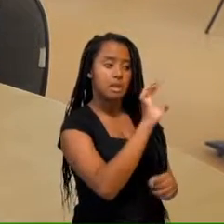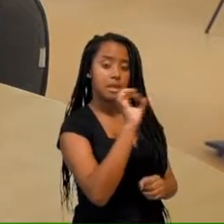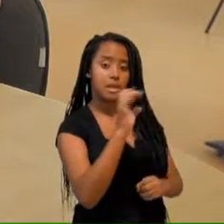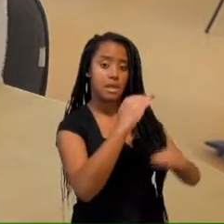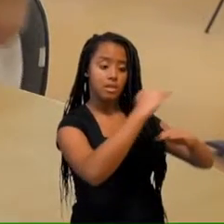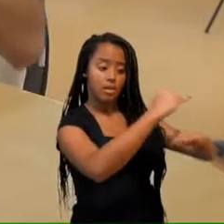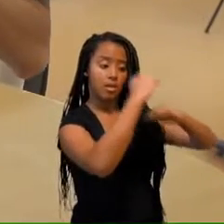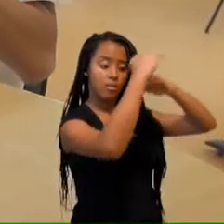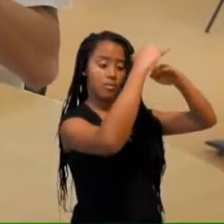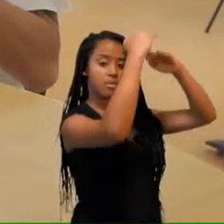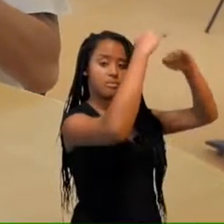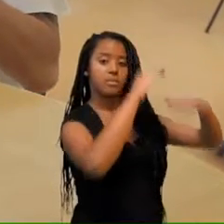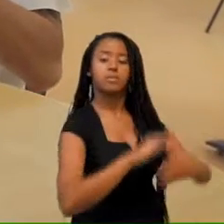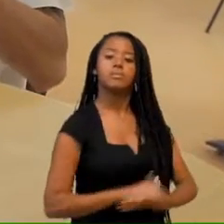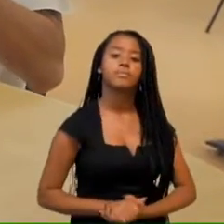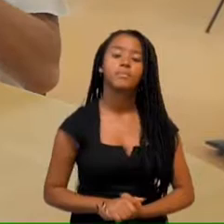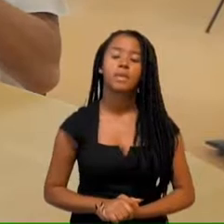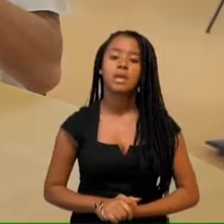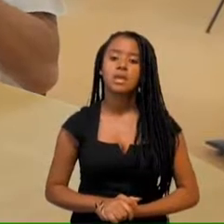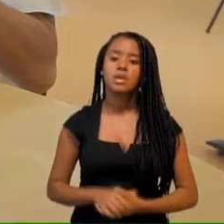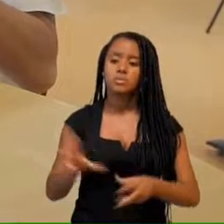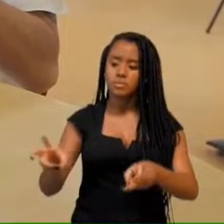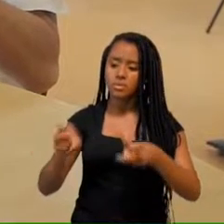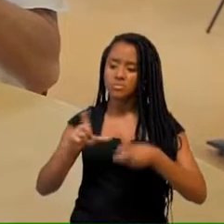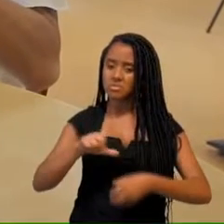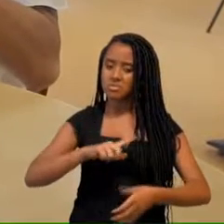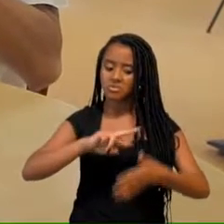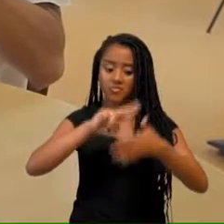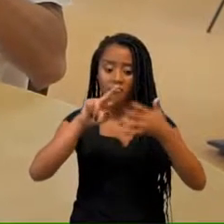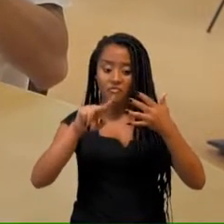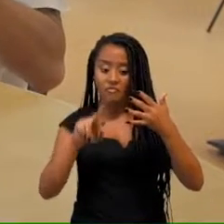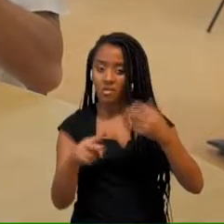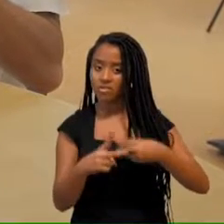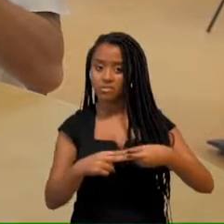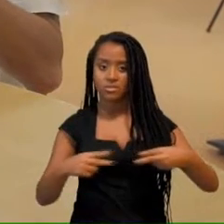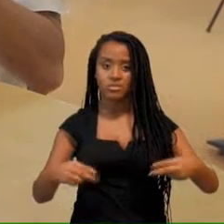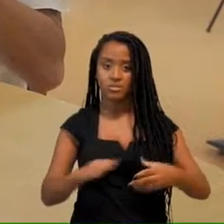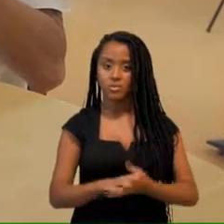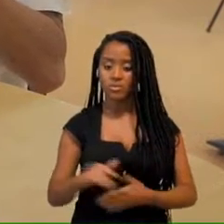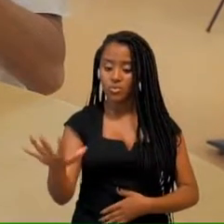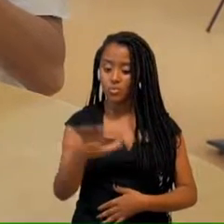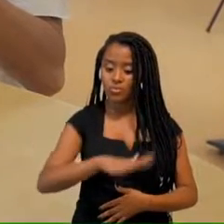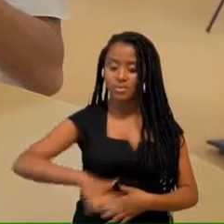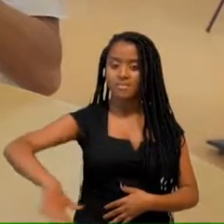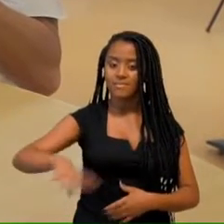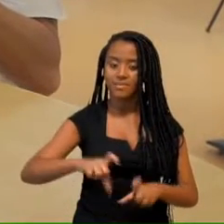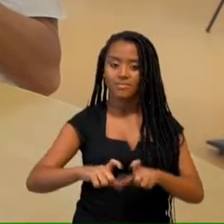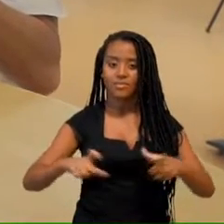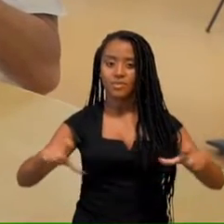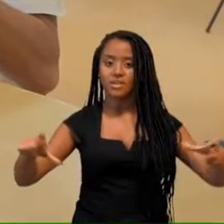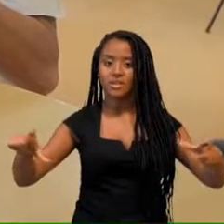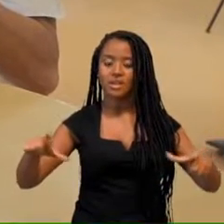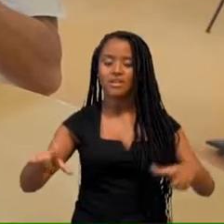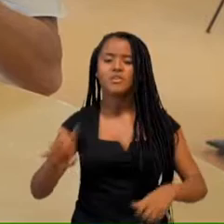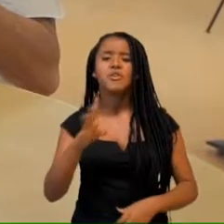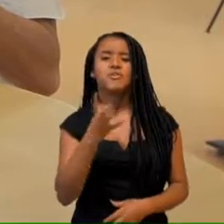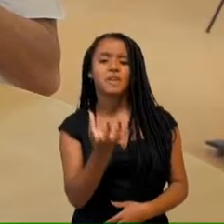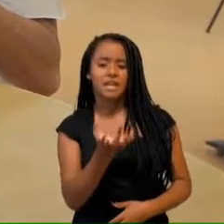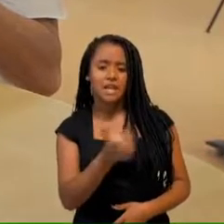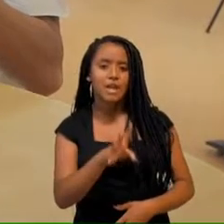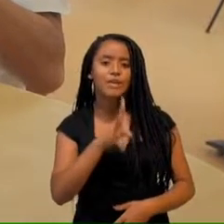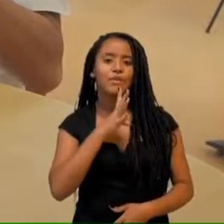isso a gente vê que tem bastante coisa aqui né e o espaço é muito muito grande e eu vou dar uma voltinha para conhecer não vou perder essa